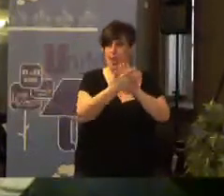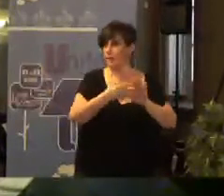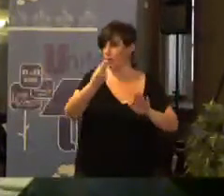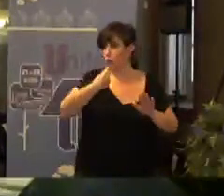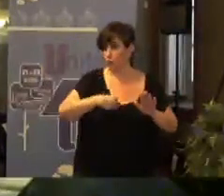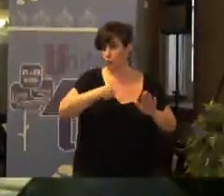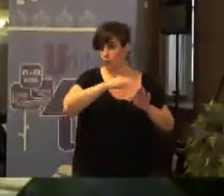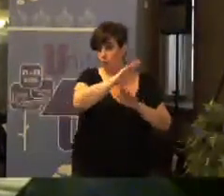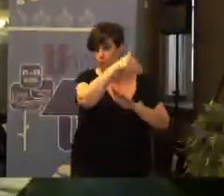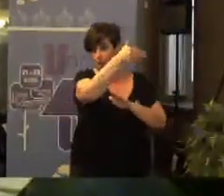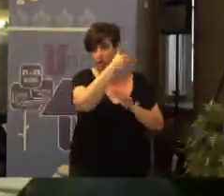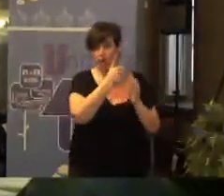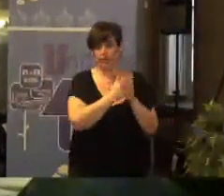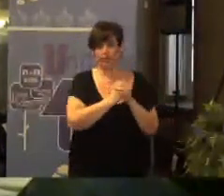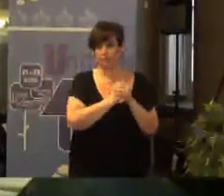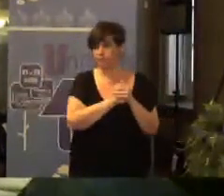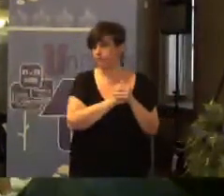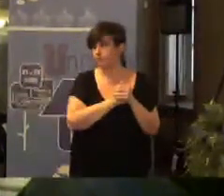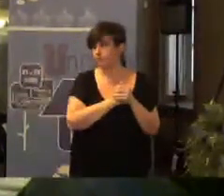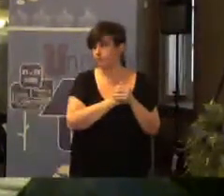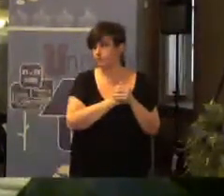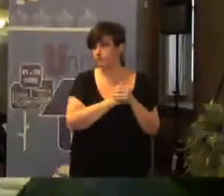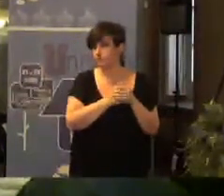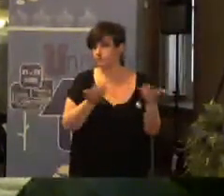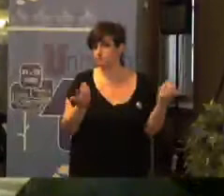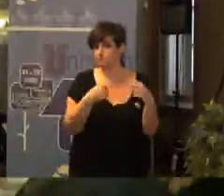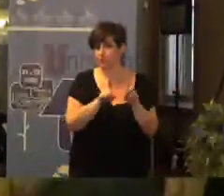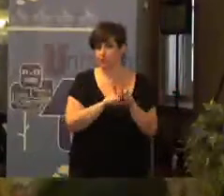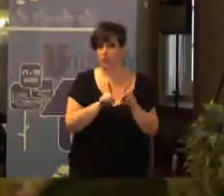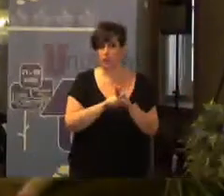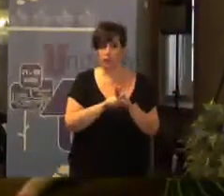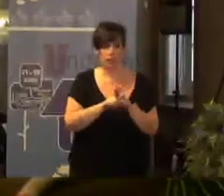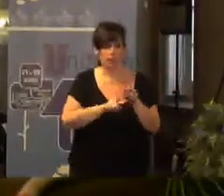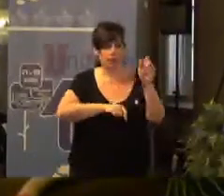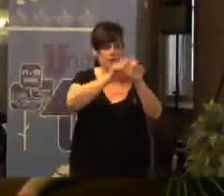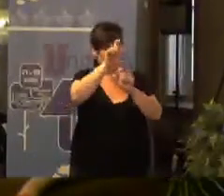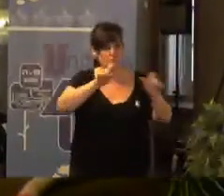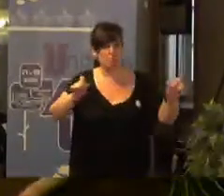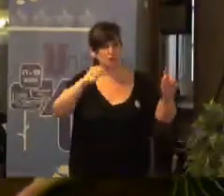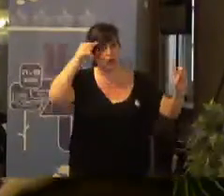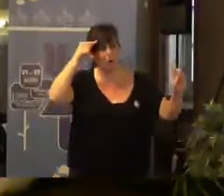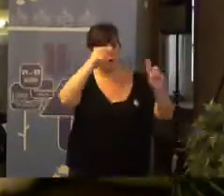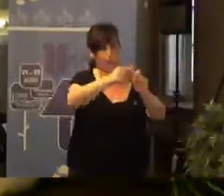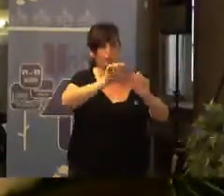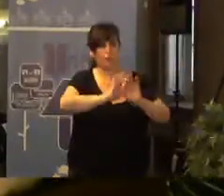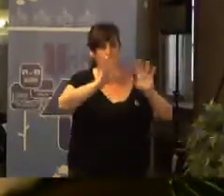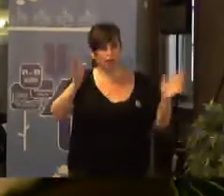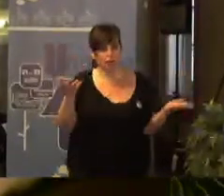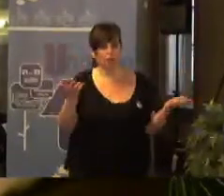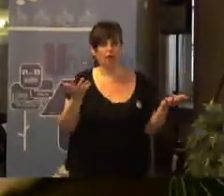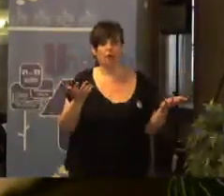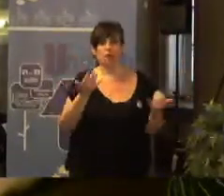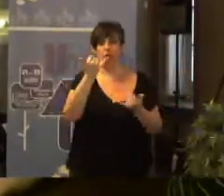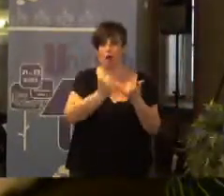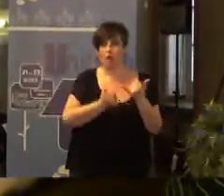O juntar é um vazio coletivo. As pessoas juntam-se com um objetivo e em torno desse programa,